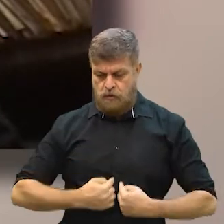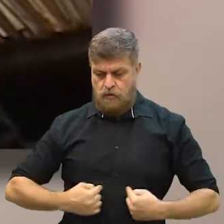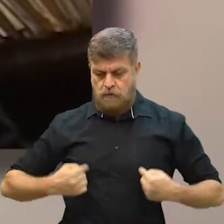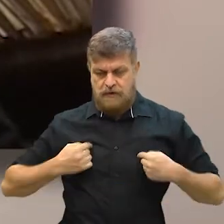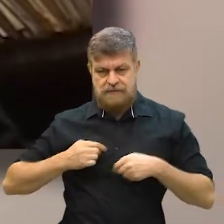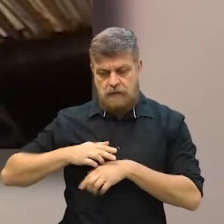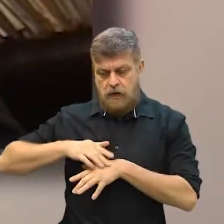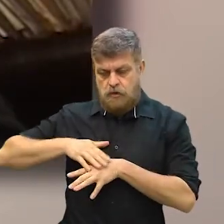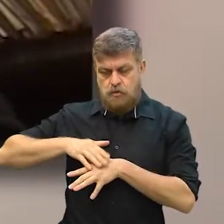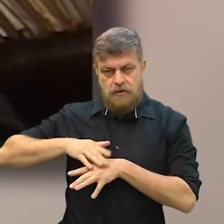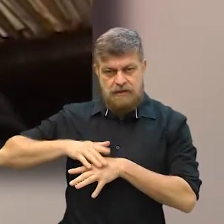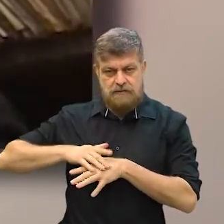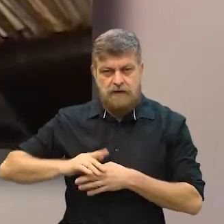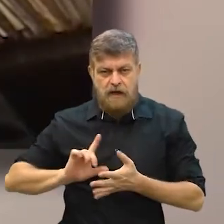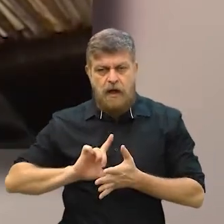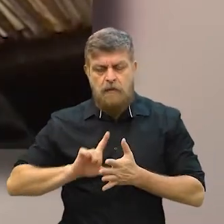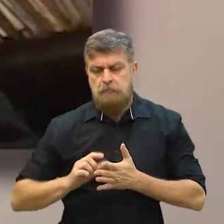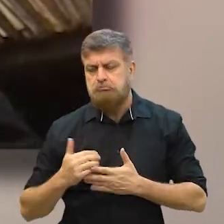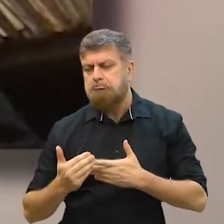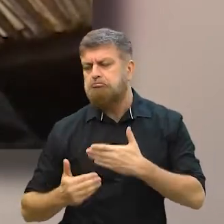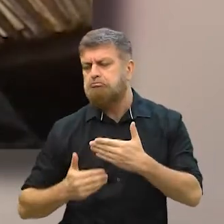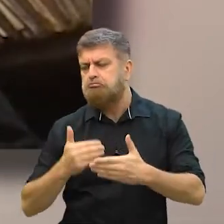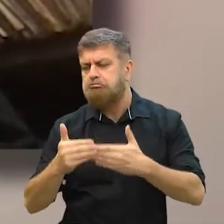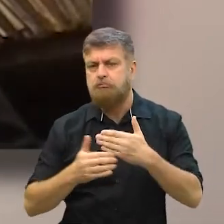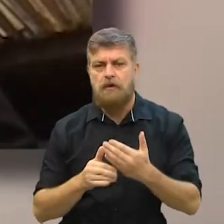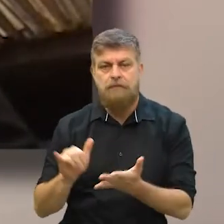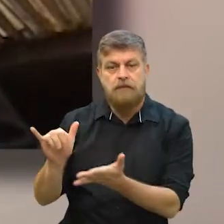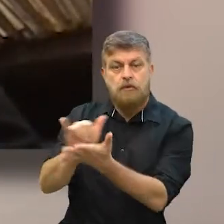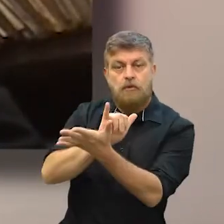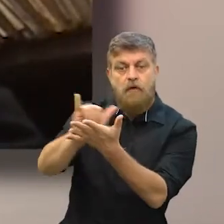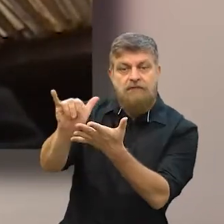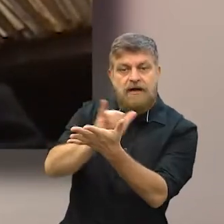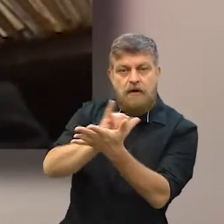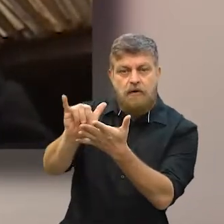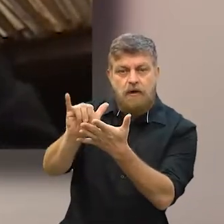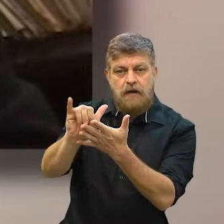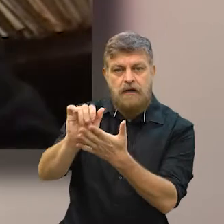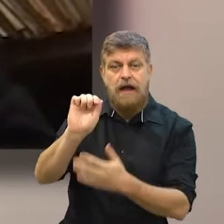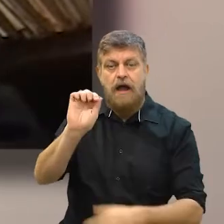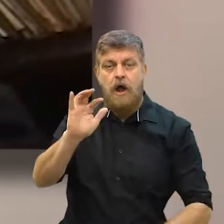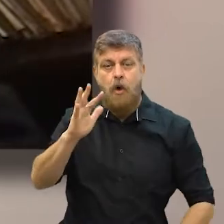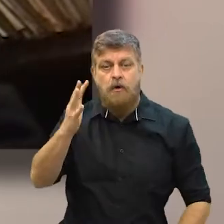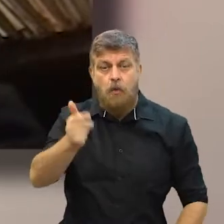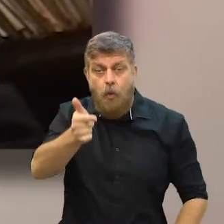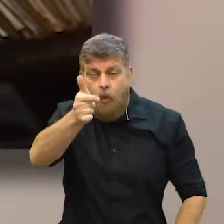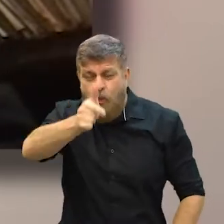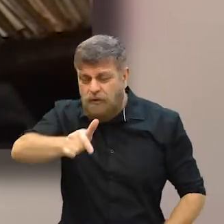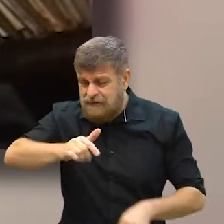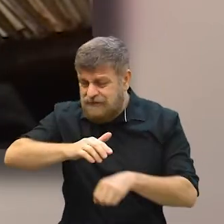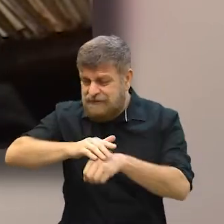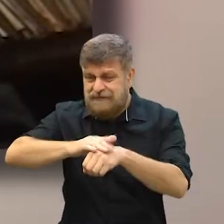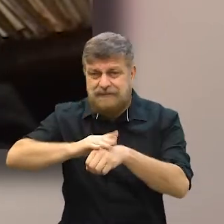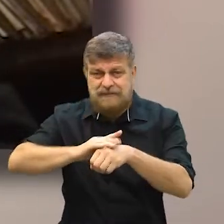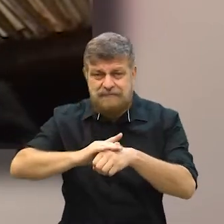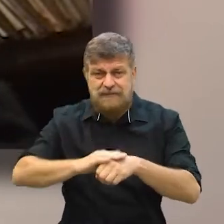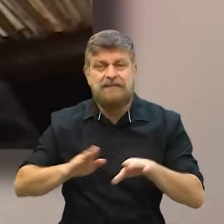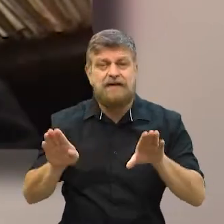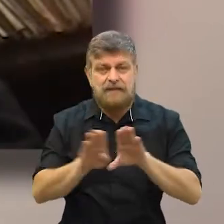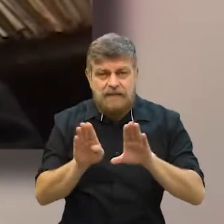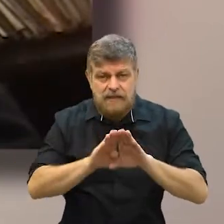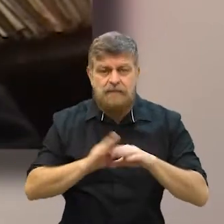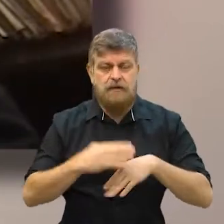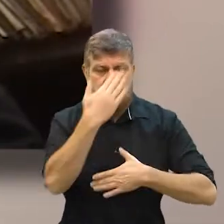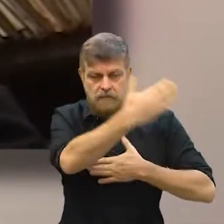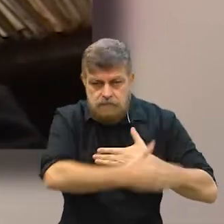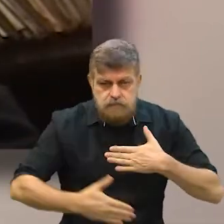pneumocistose. Logo depois, em Nova York, se deparou com outras doenças imunodeprimidas